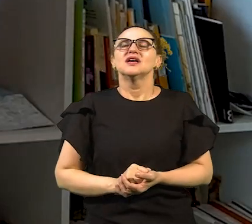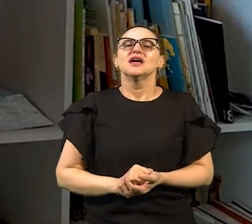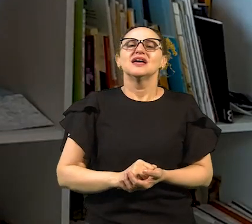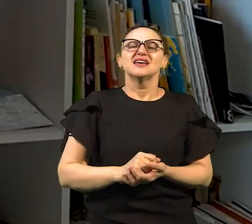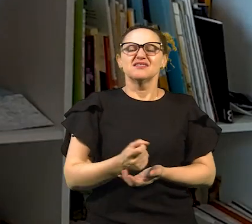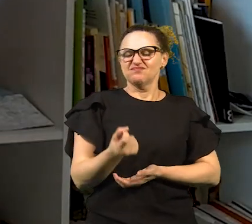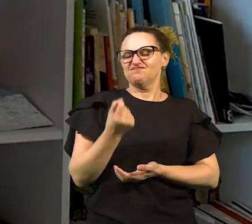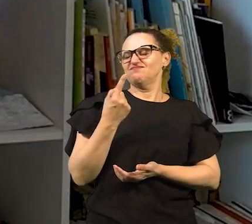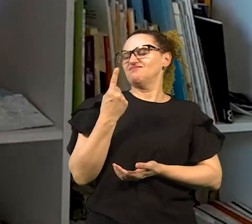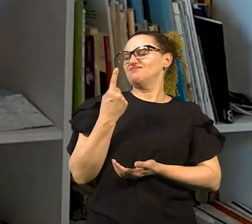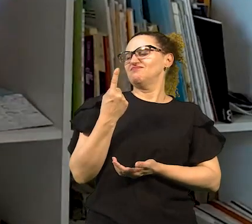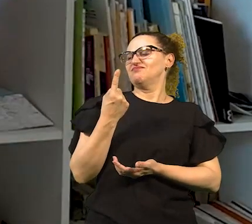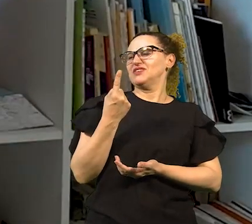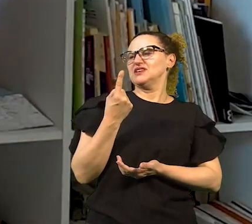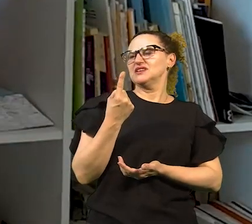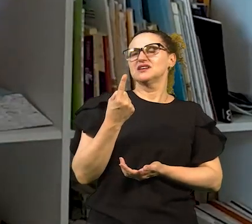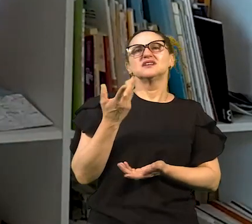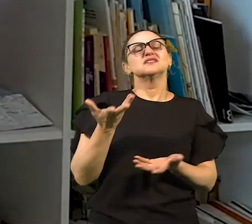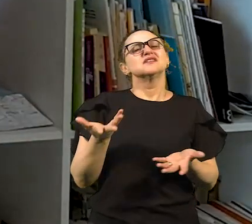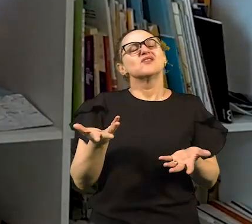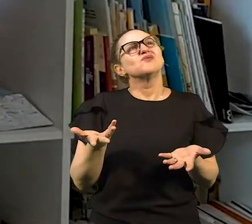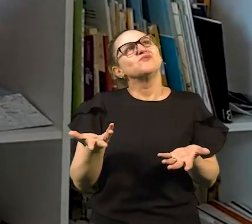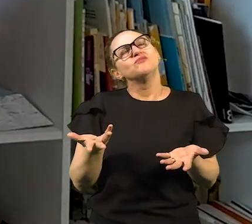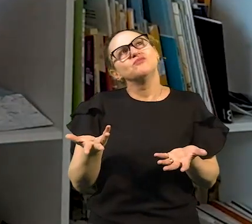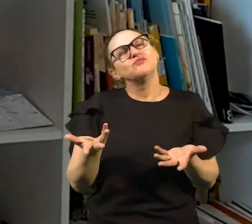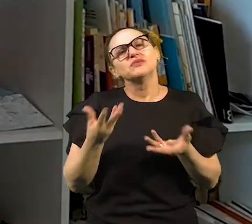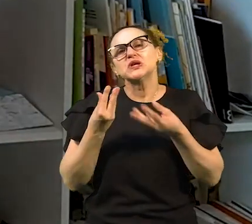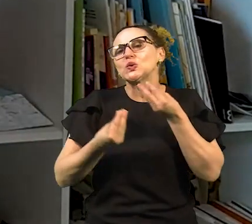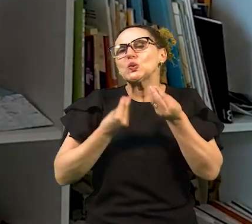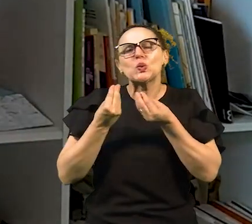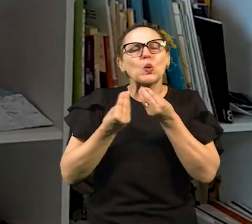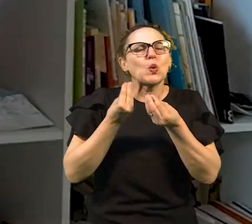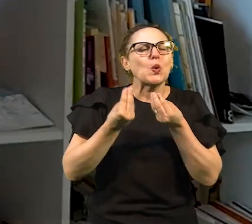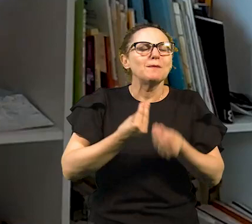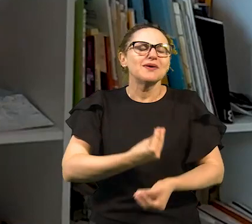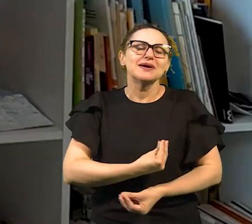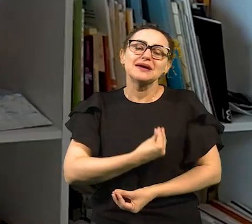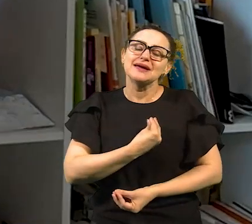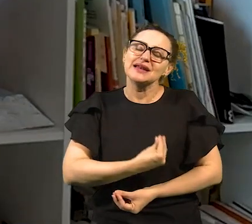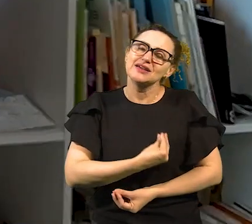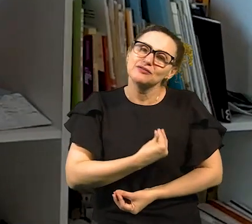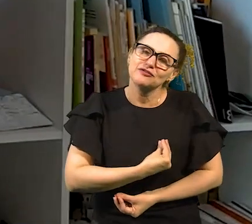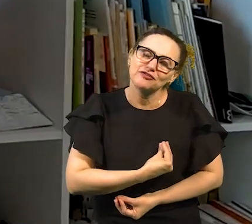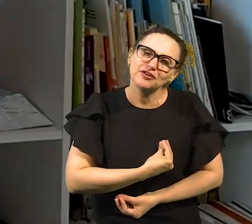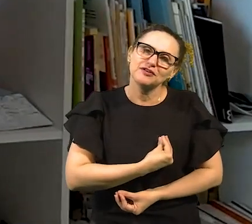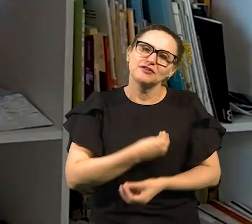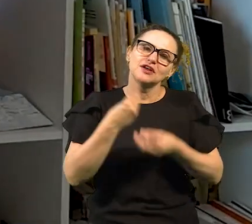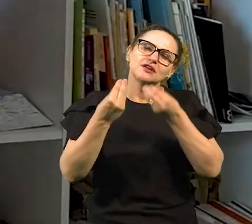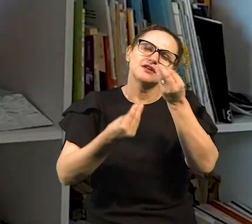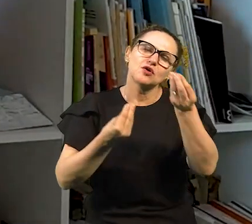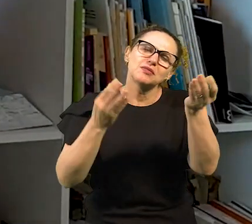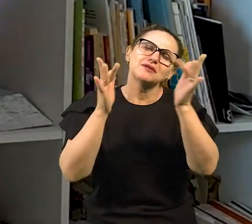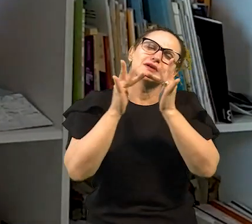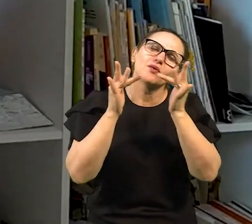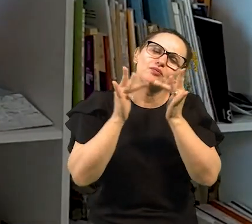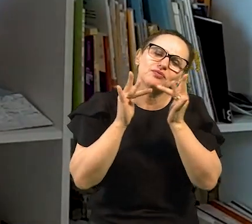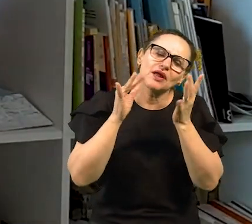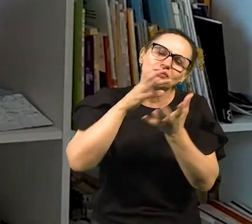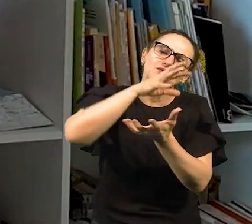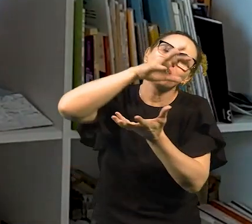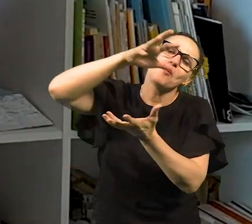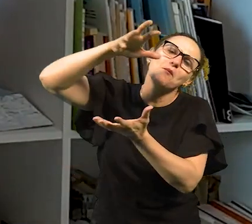essa estranheza se dá inclusive na maneira como ele vivencia mesmo, como ele vivencia os conflitos, como ele entra em contato com o mundo,